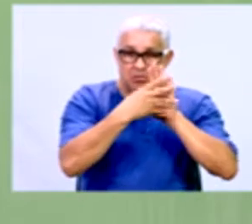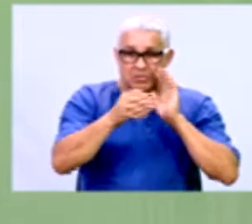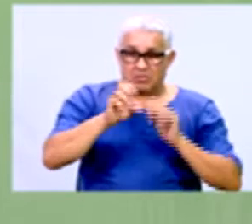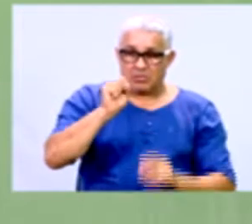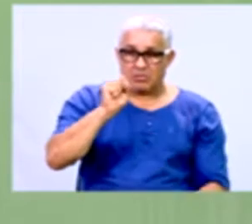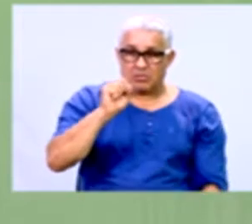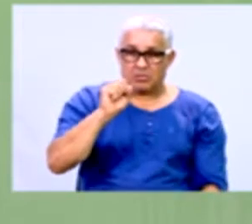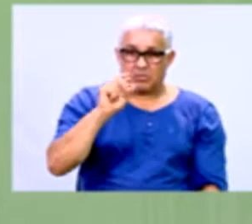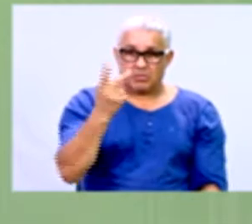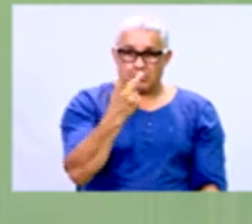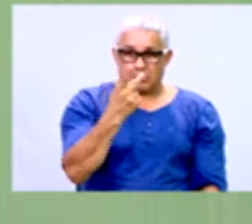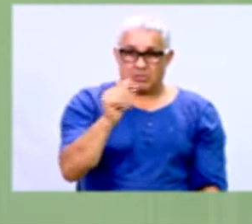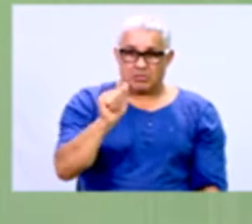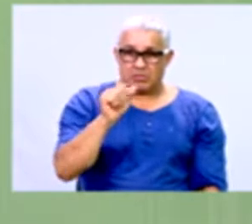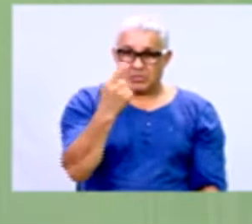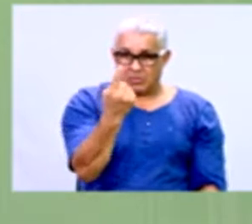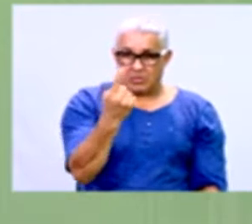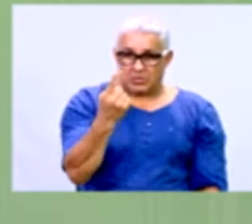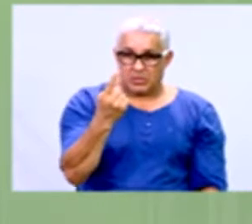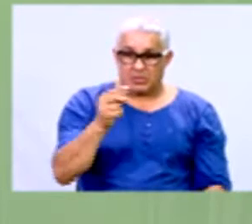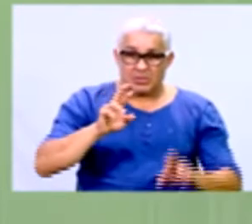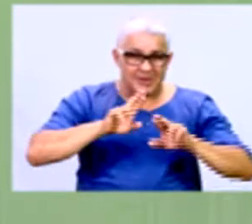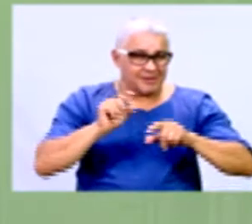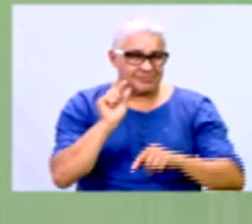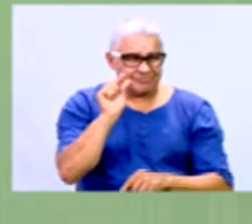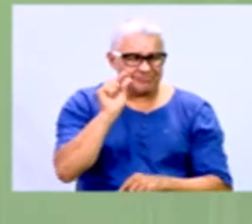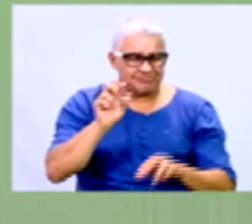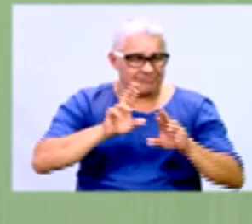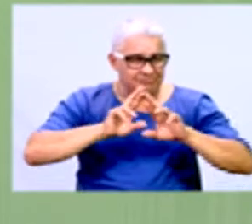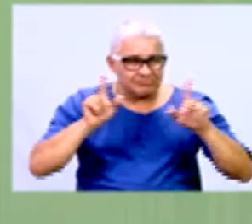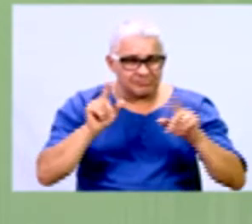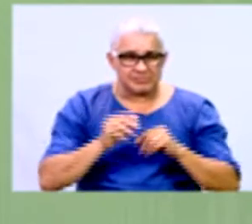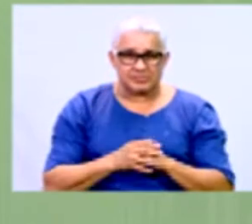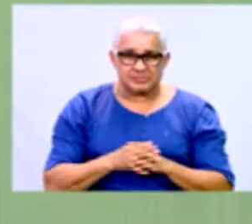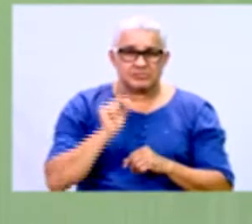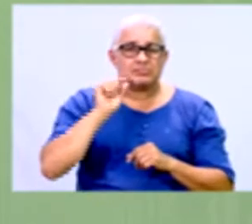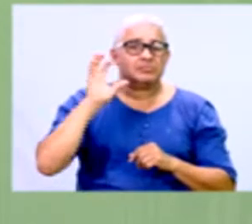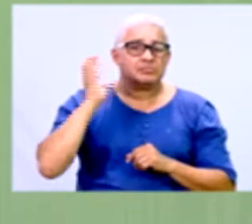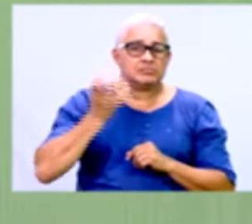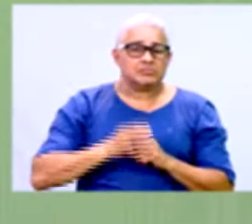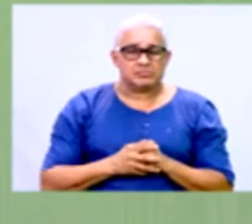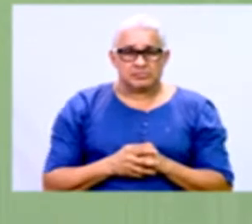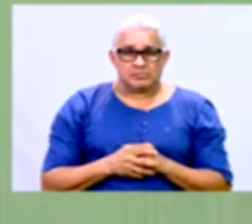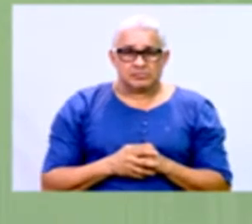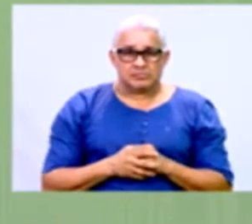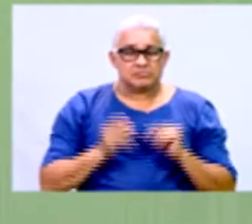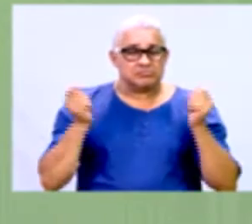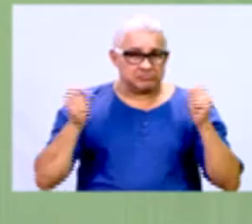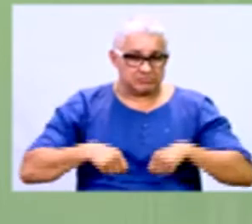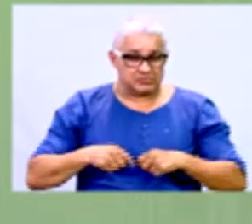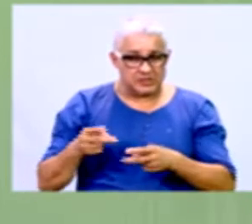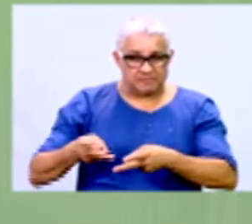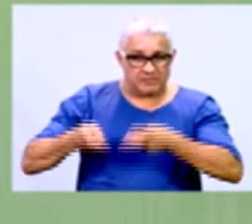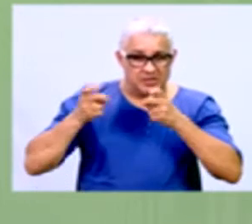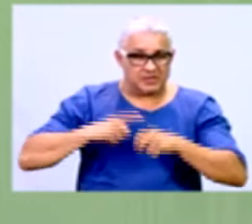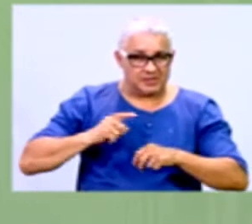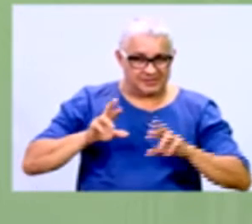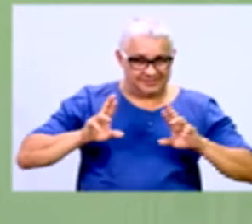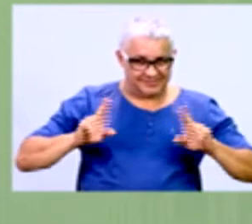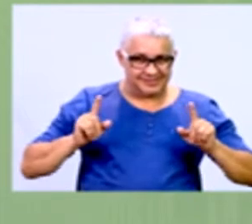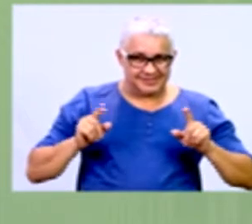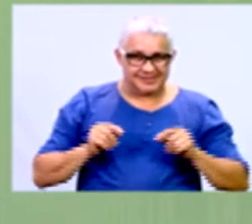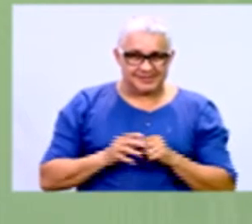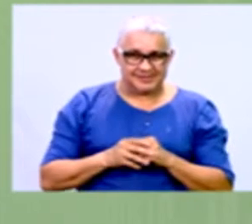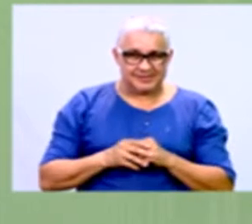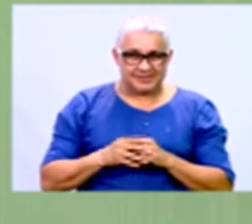né, ele é um pouquinho diferente. Né? O que acontece? É possível perceber que existe uma diferença